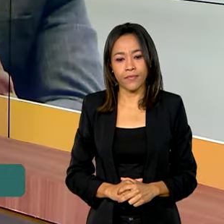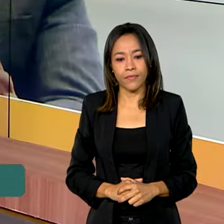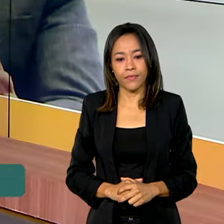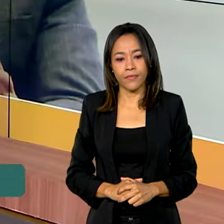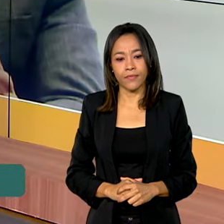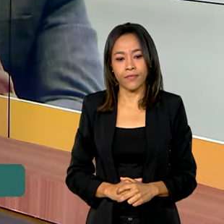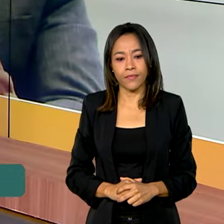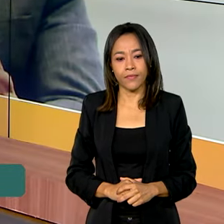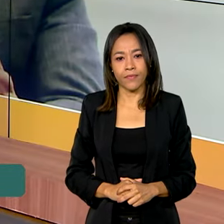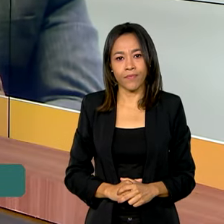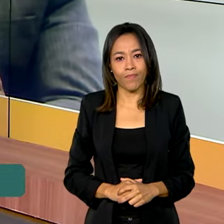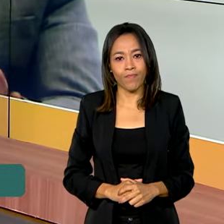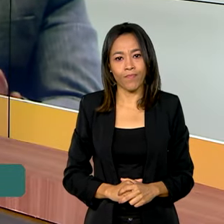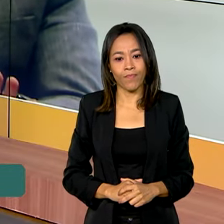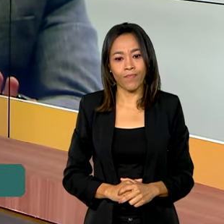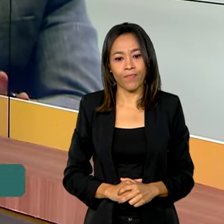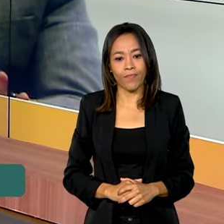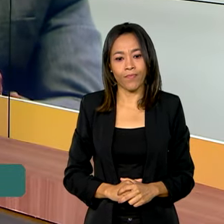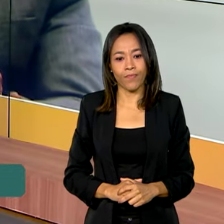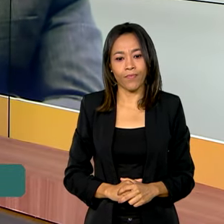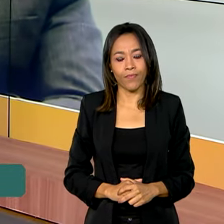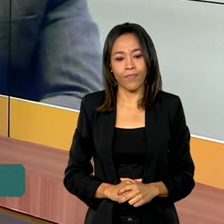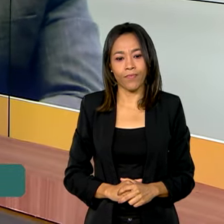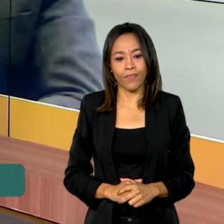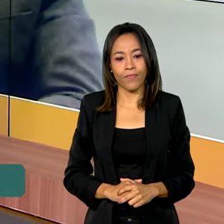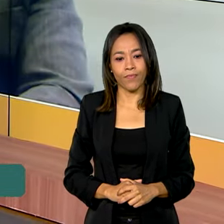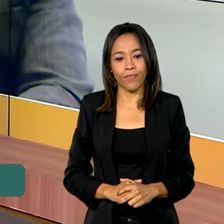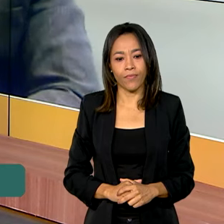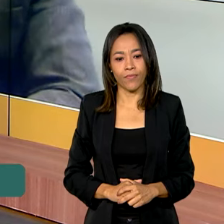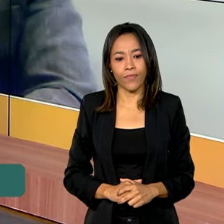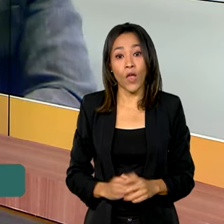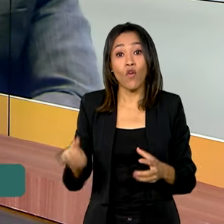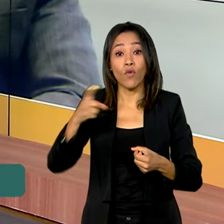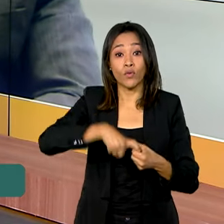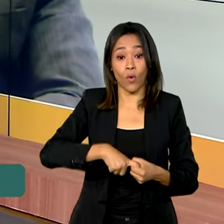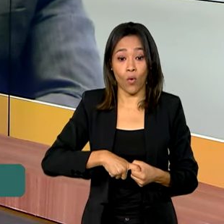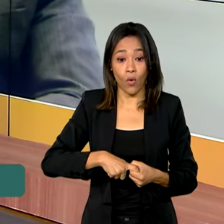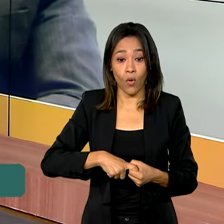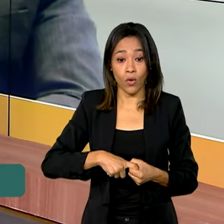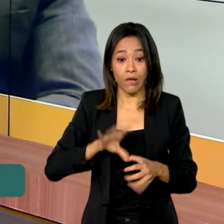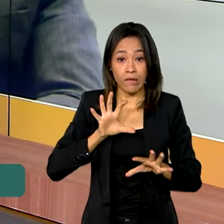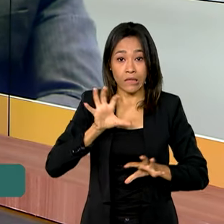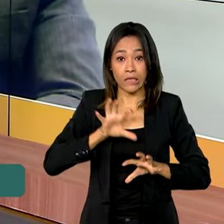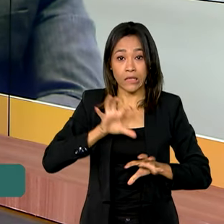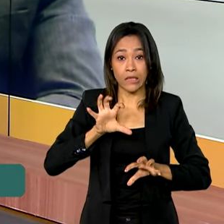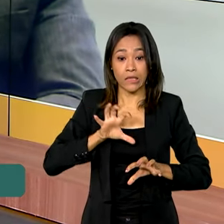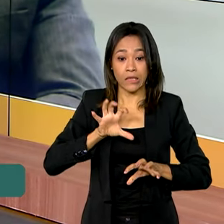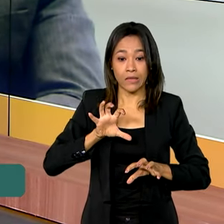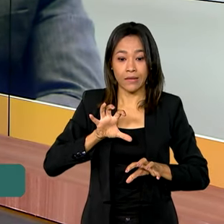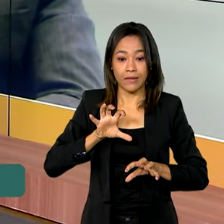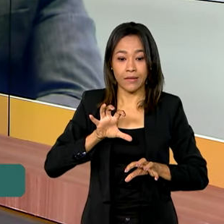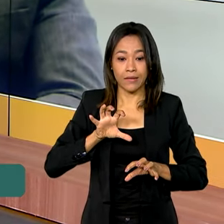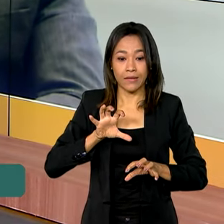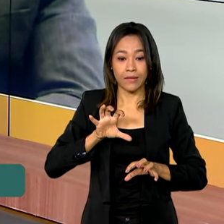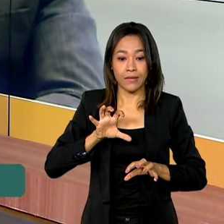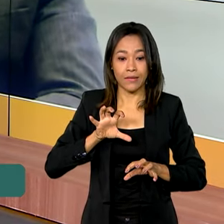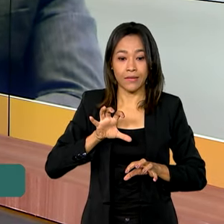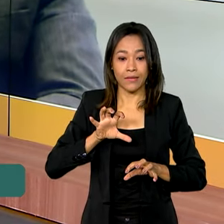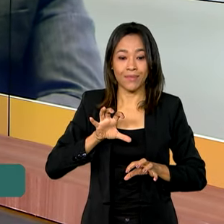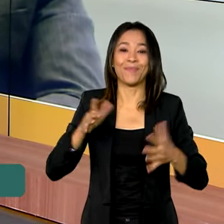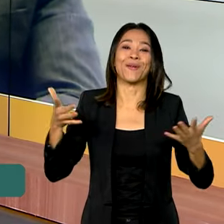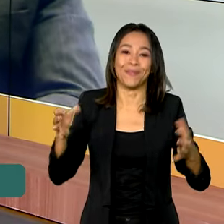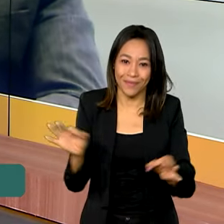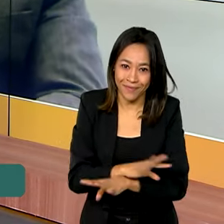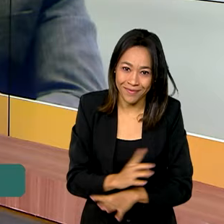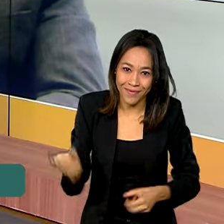número infelizmente perdemos o contato Opa voltou voltou voltou secretári pode continuar